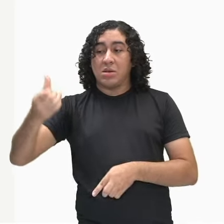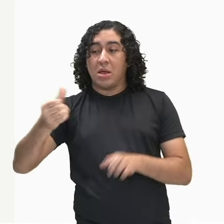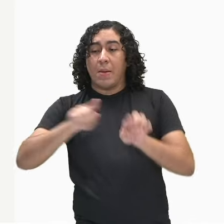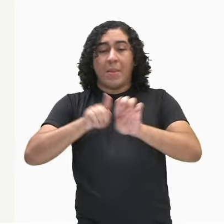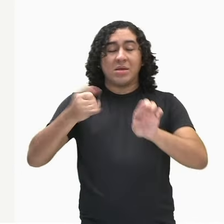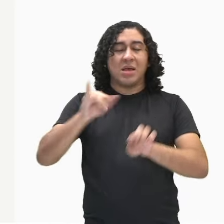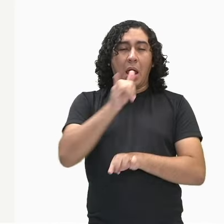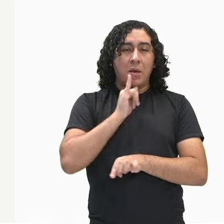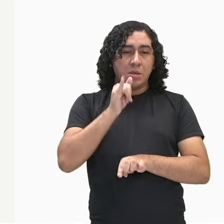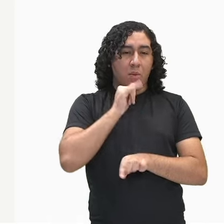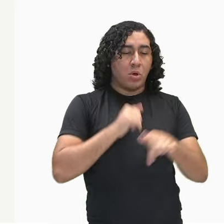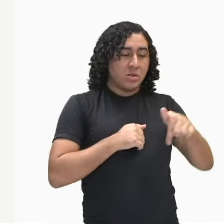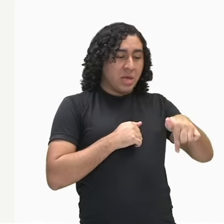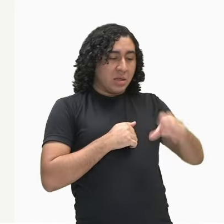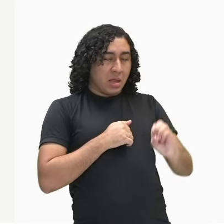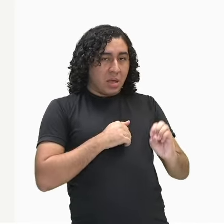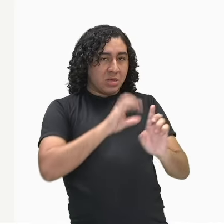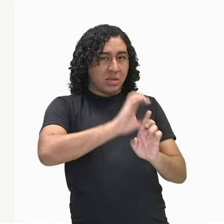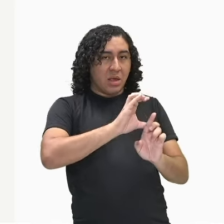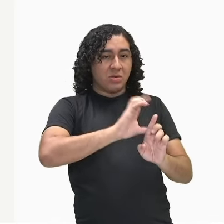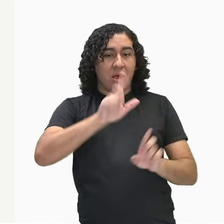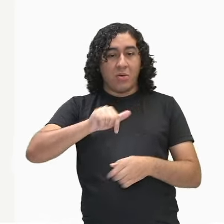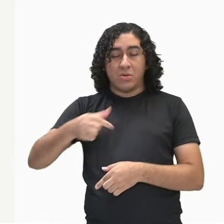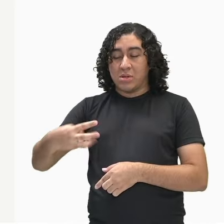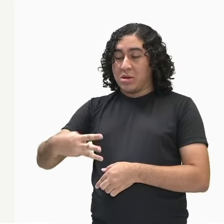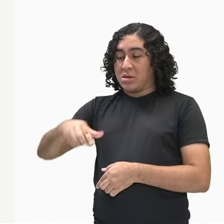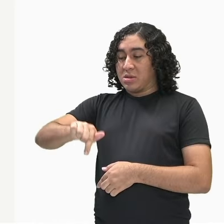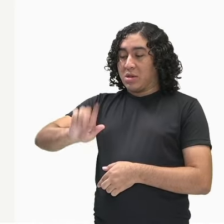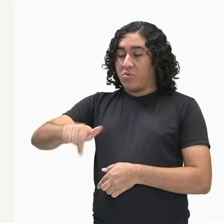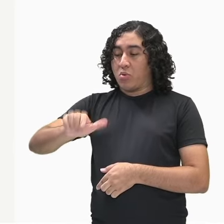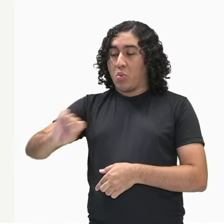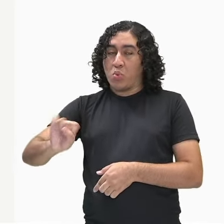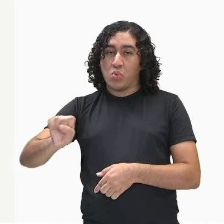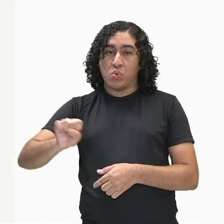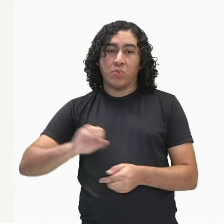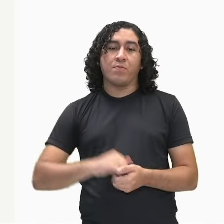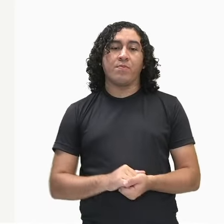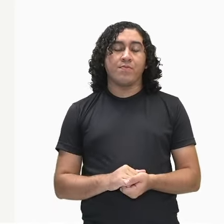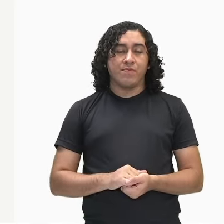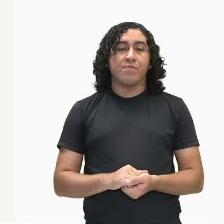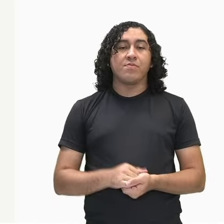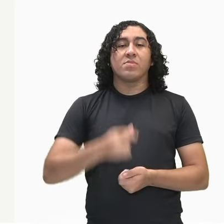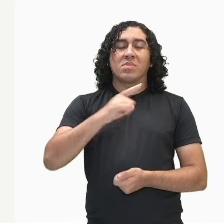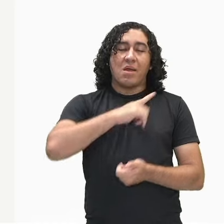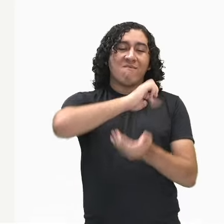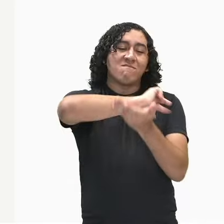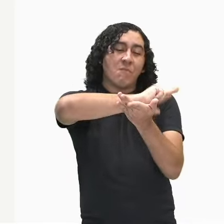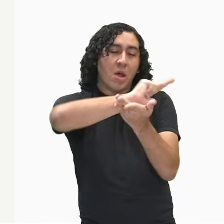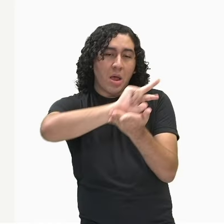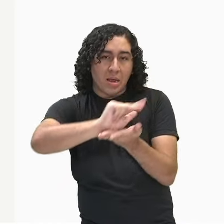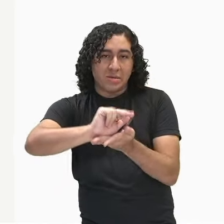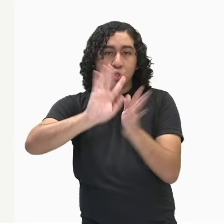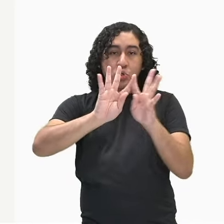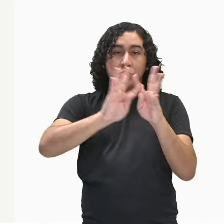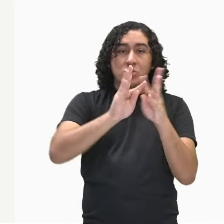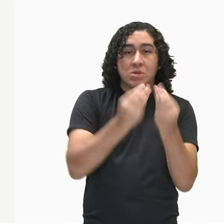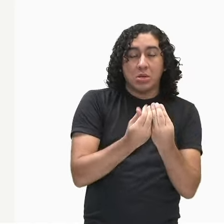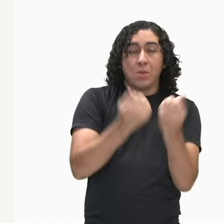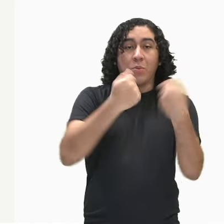chegar a 70, ele dissolve 37,8. Então, existem várias substâncias que fazem